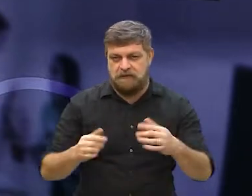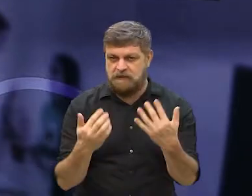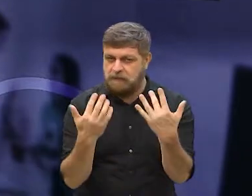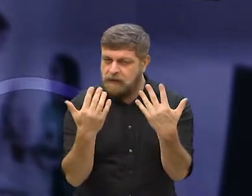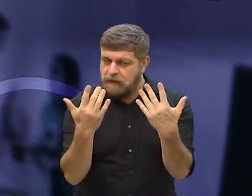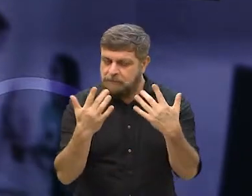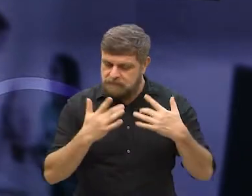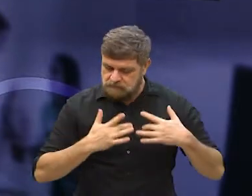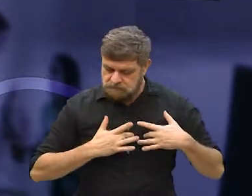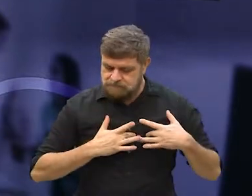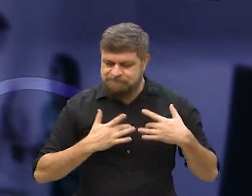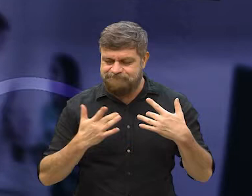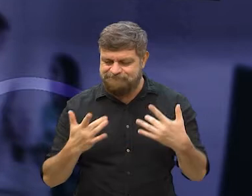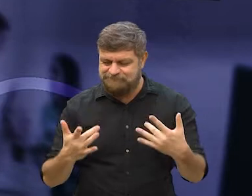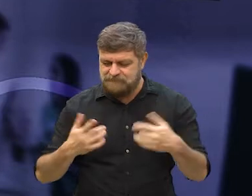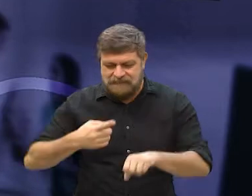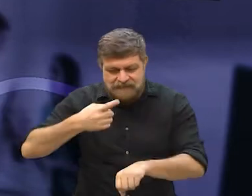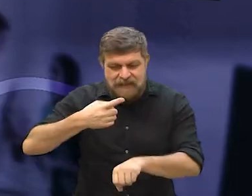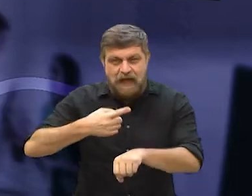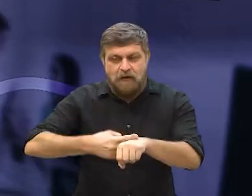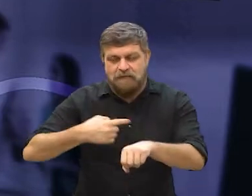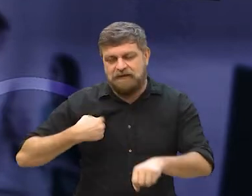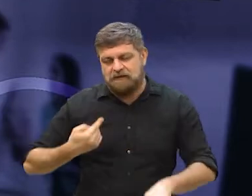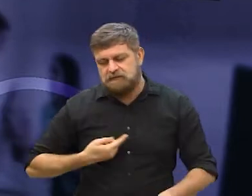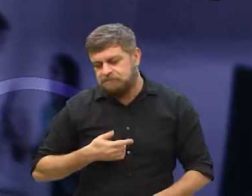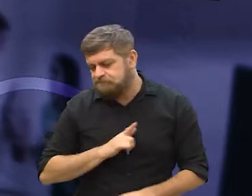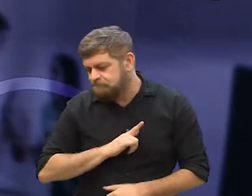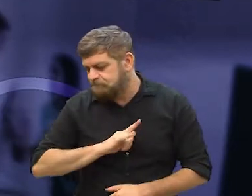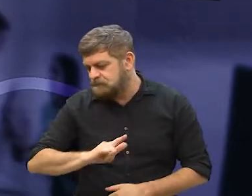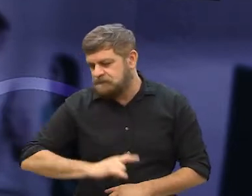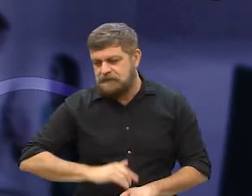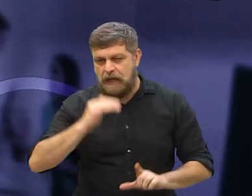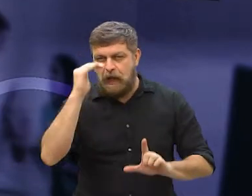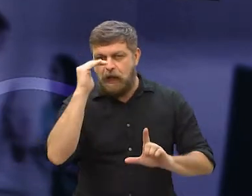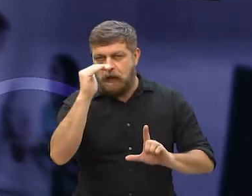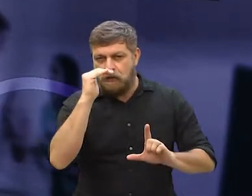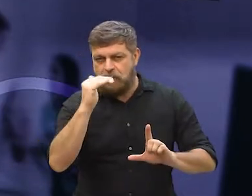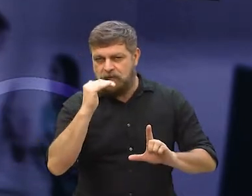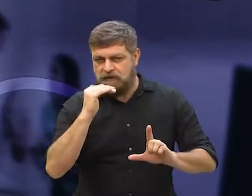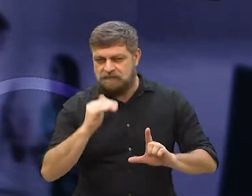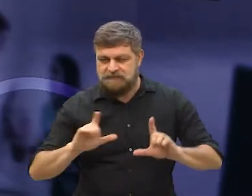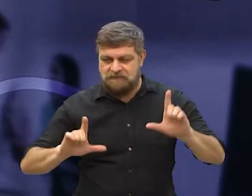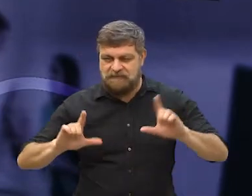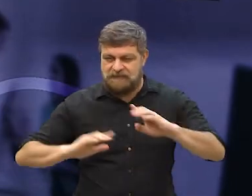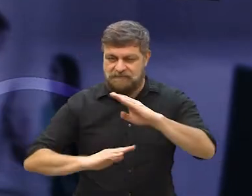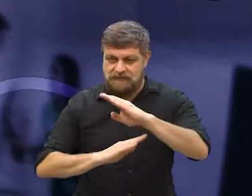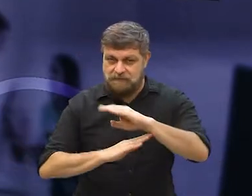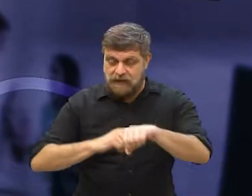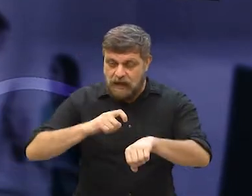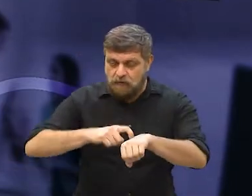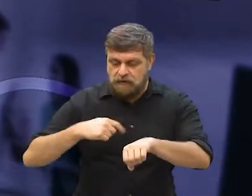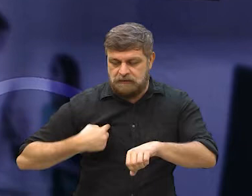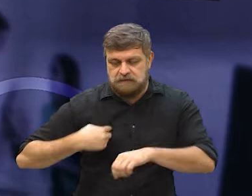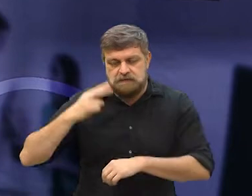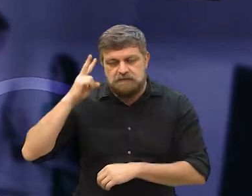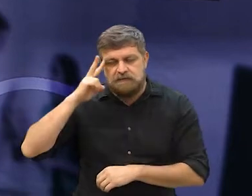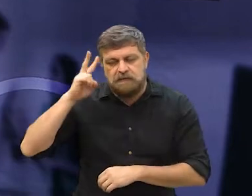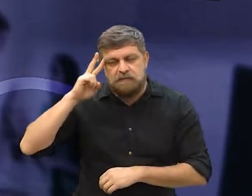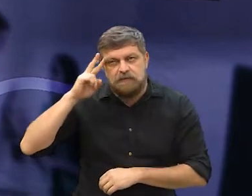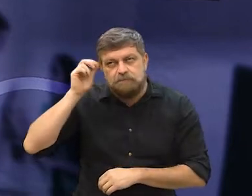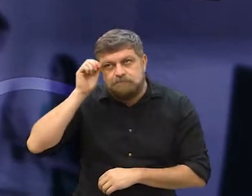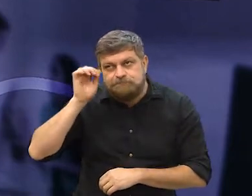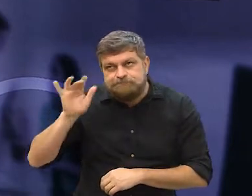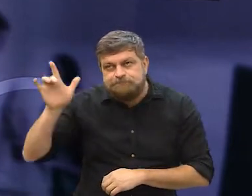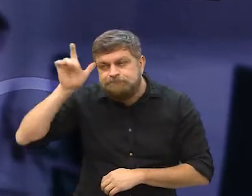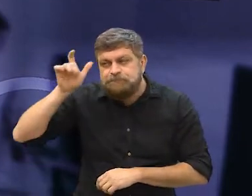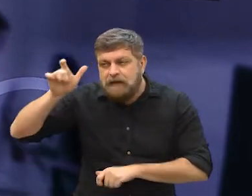Mãos Solidárias, este momento que a gente ama na programação da TV Câmara Campinas, porque é o momento da gente lembrar de todo